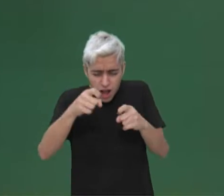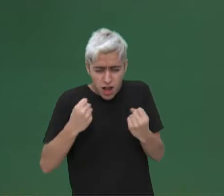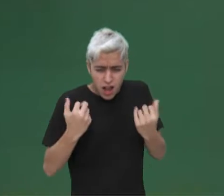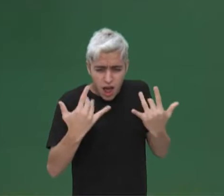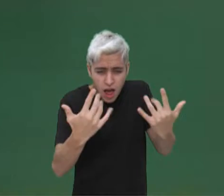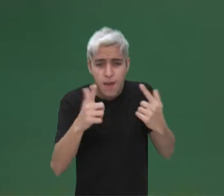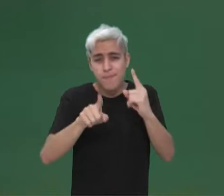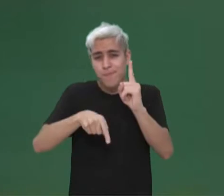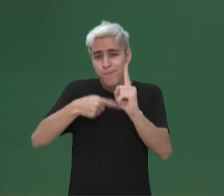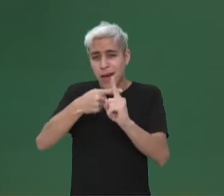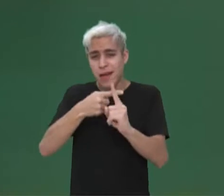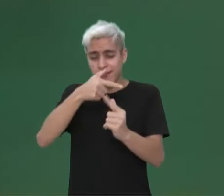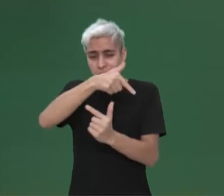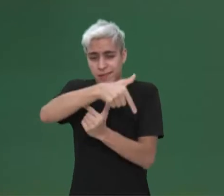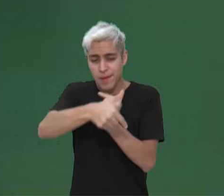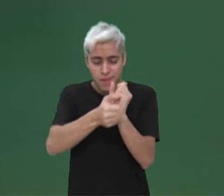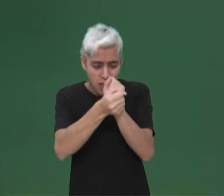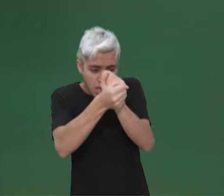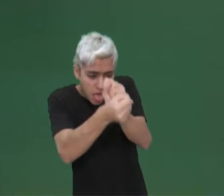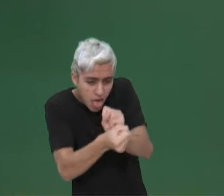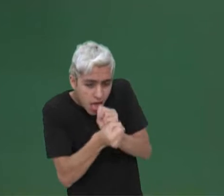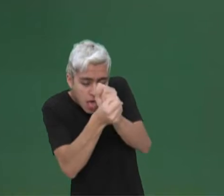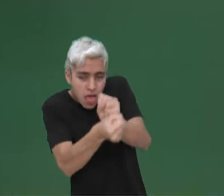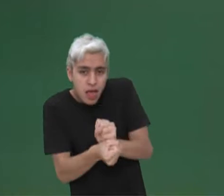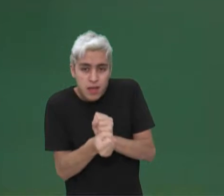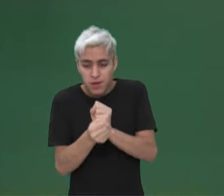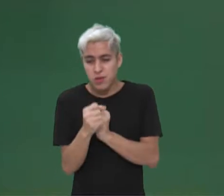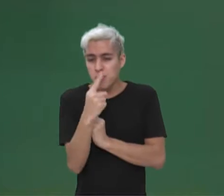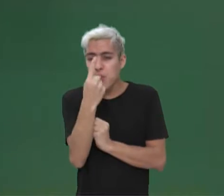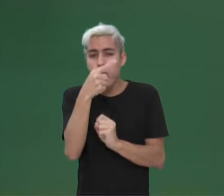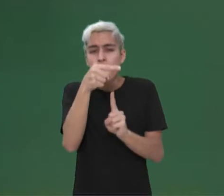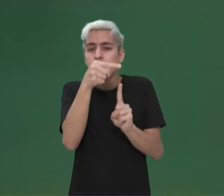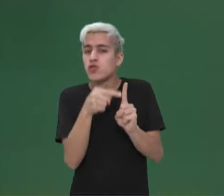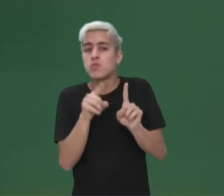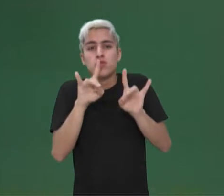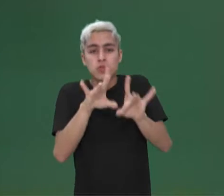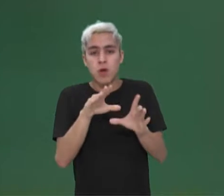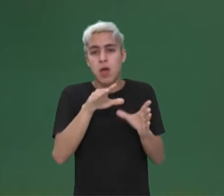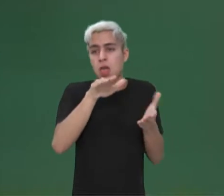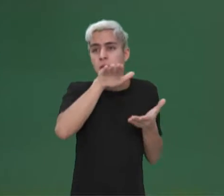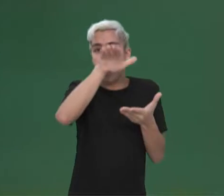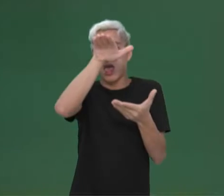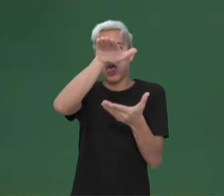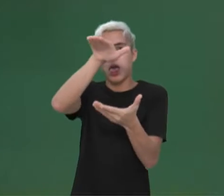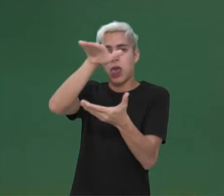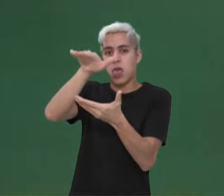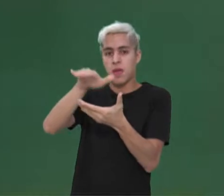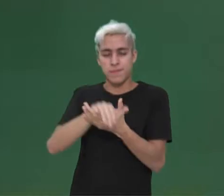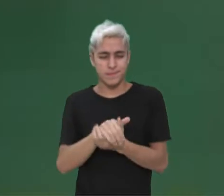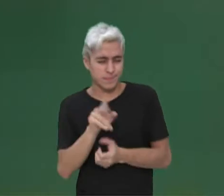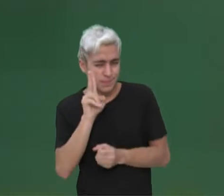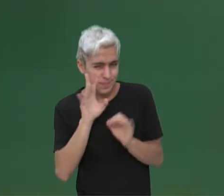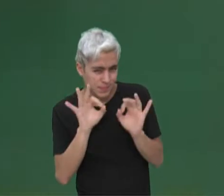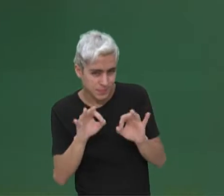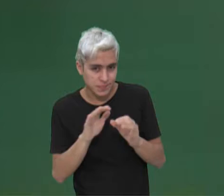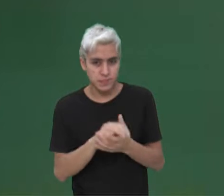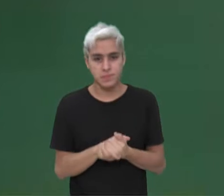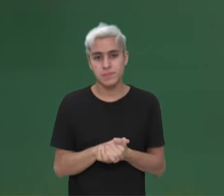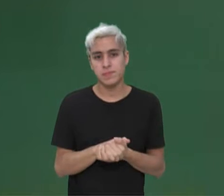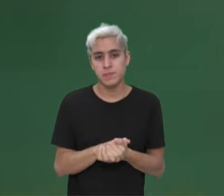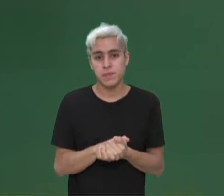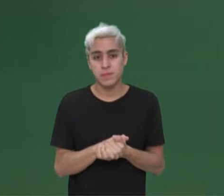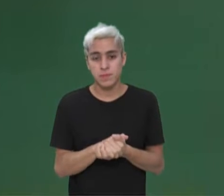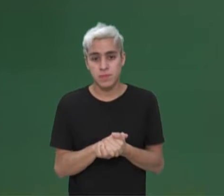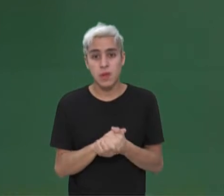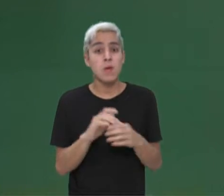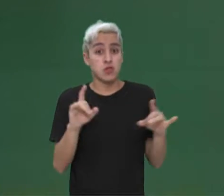escravo, um produto só para exportação. Lembrou? Boa, isso aí. Além